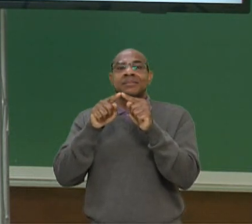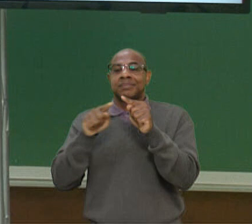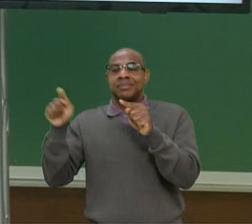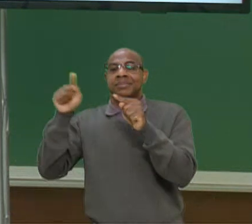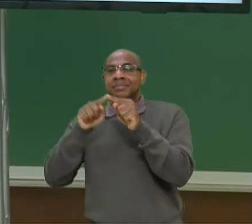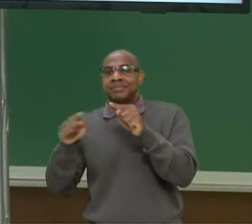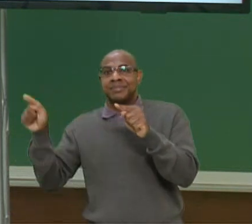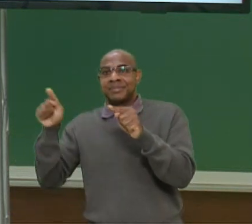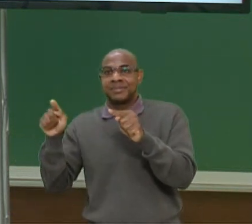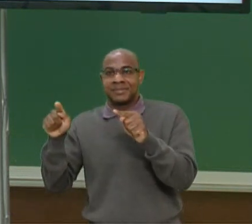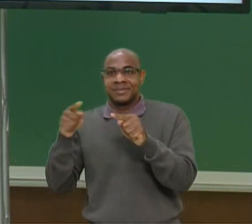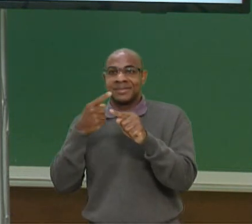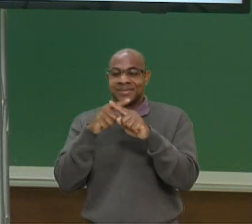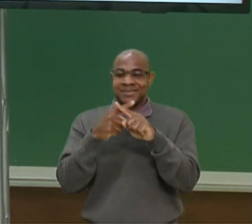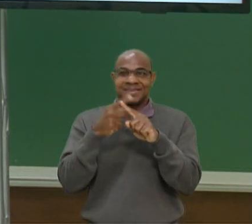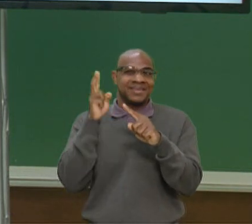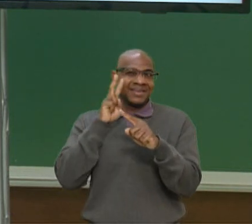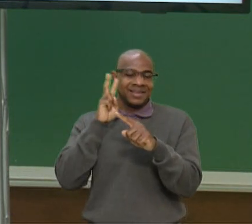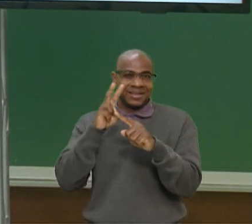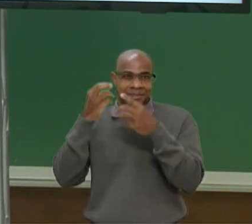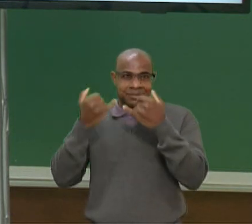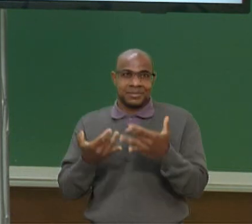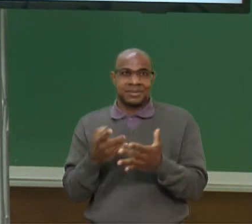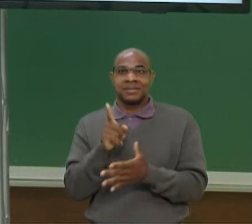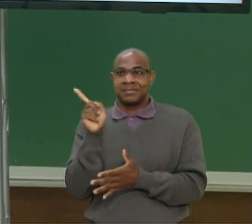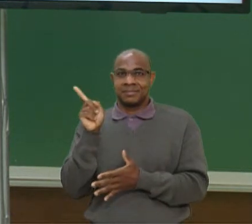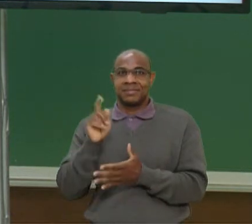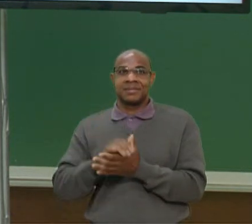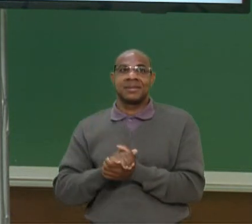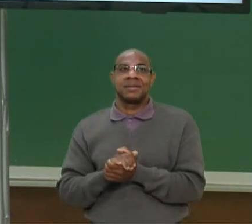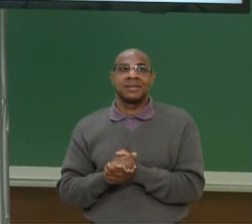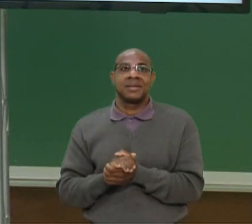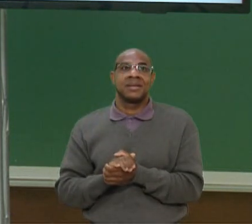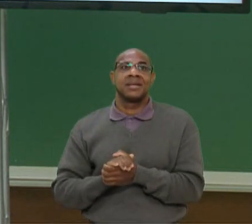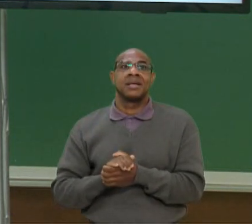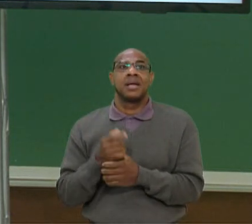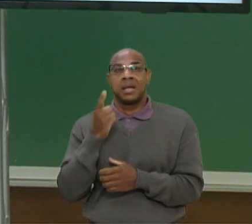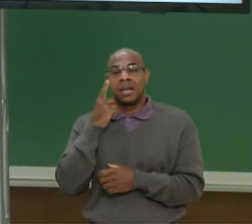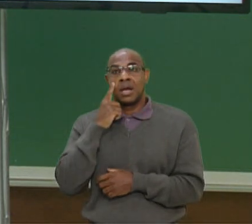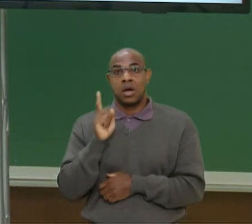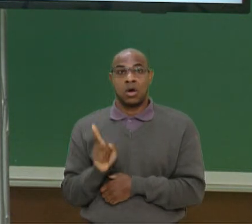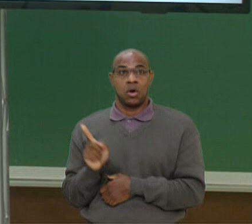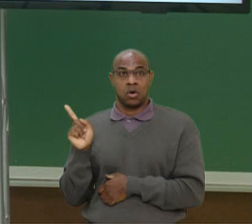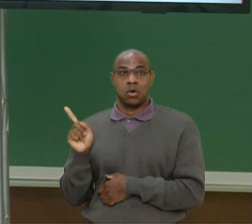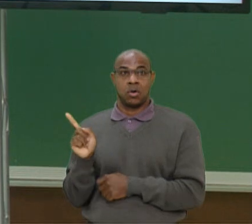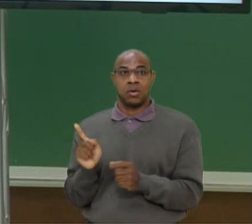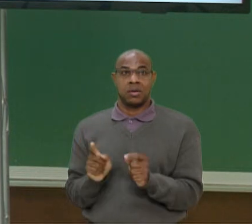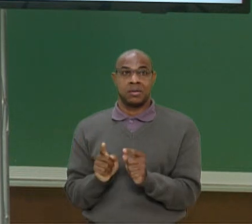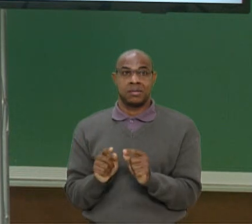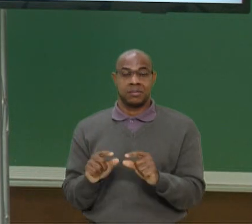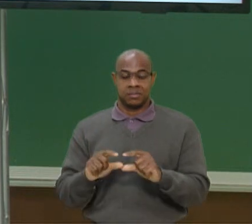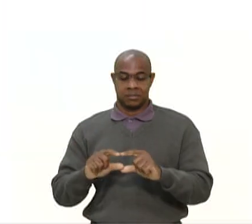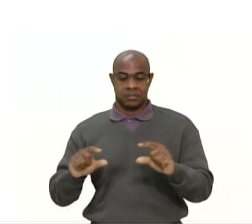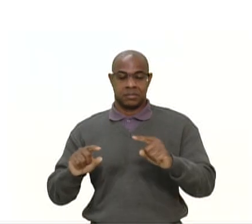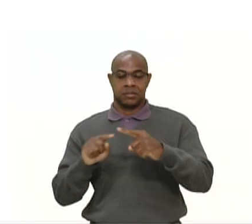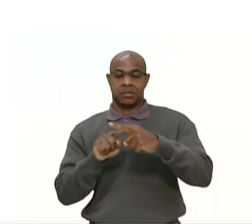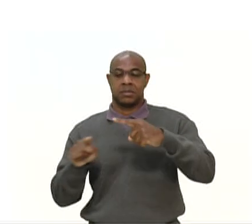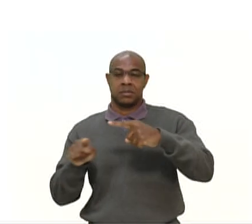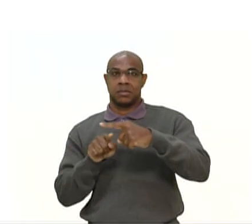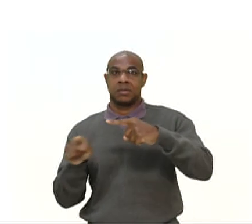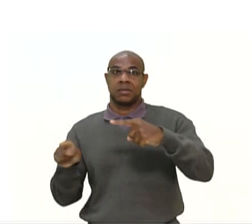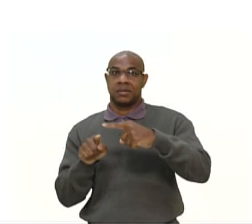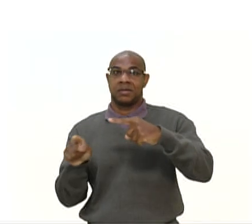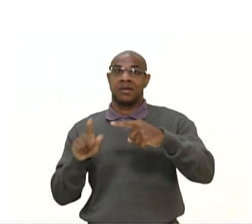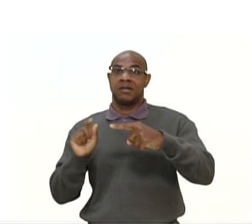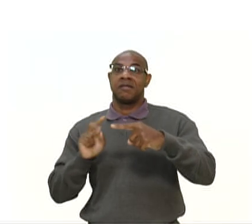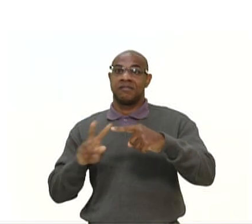primeiro e o segundo com o segundo. Tranquilo? Agora damos uma olhadinha aqui no denominador que vai acontecer algo que